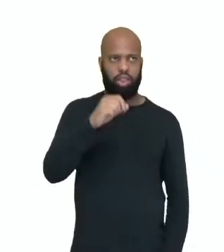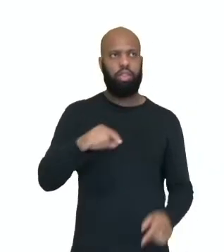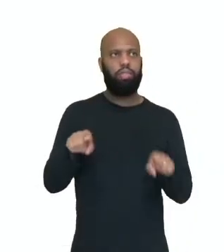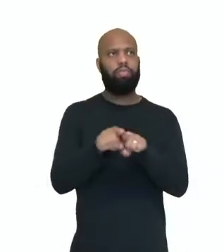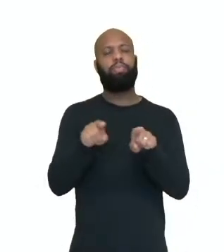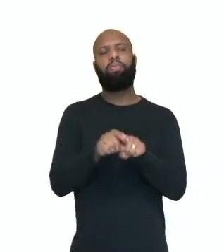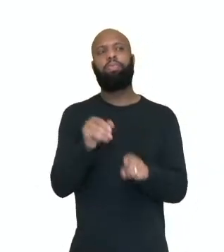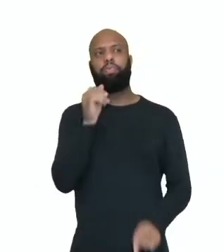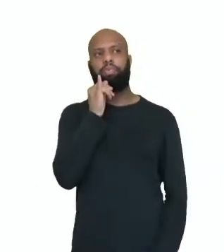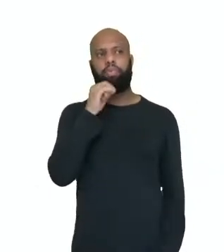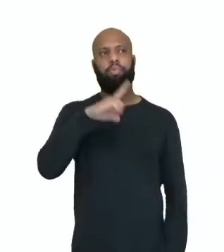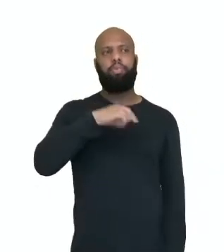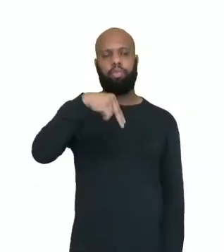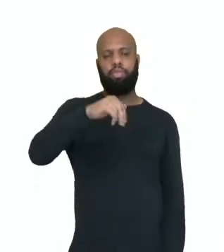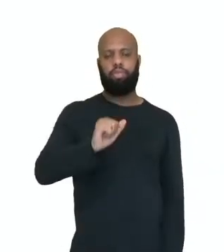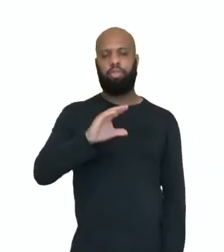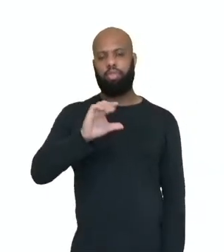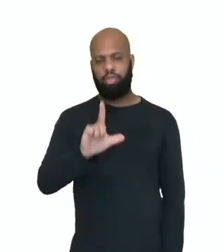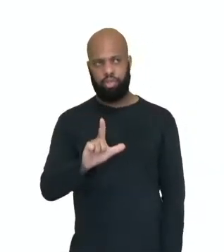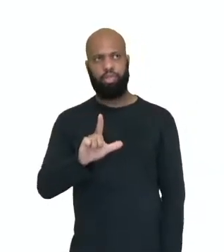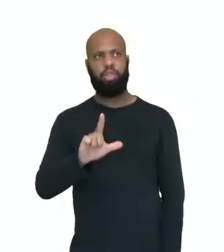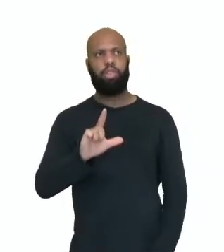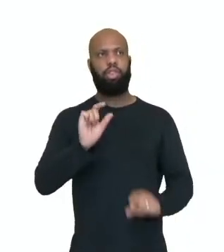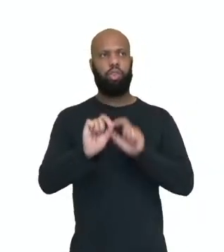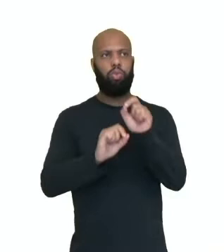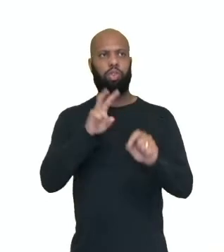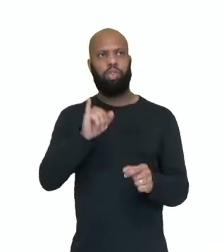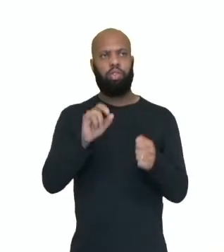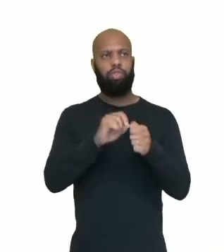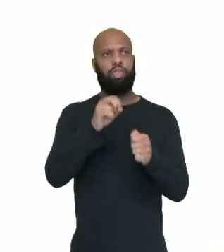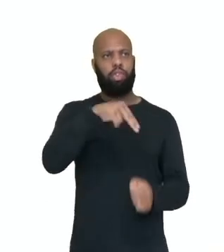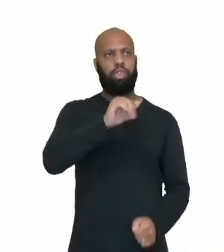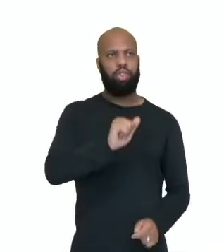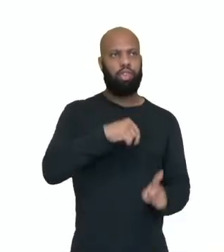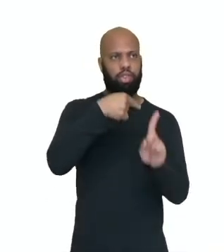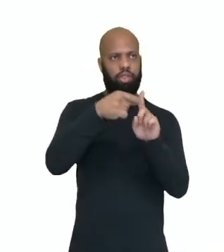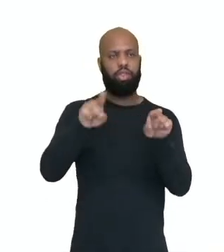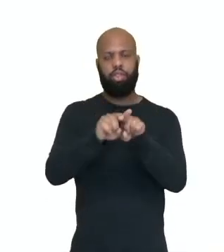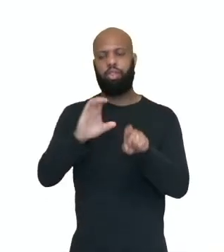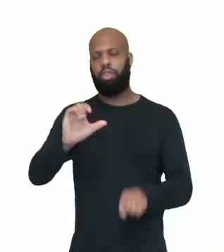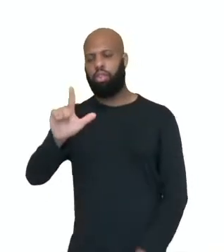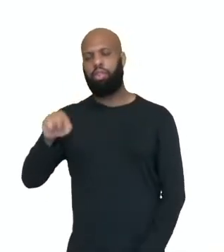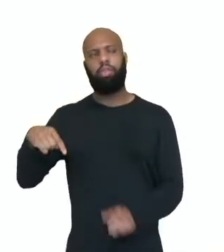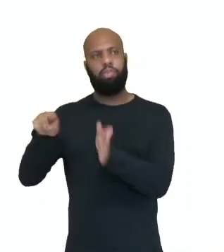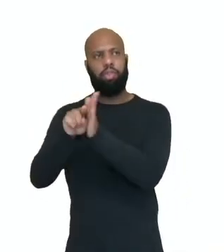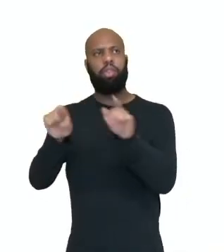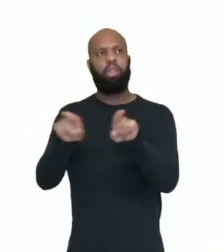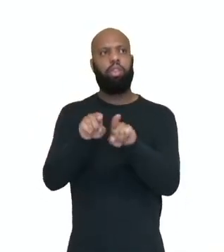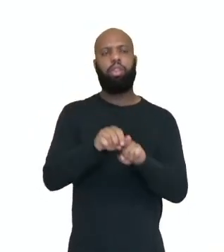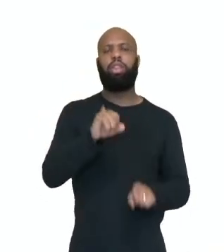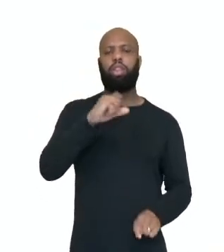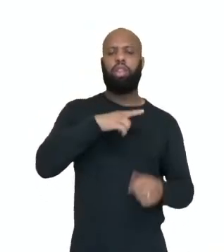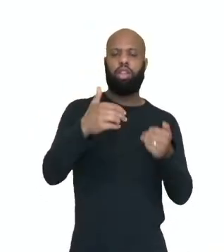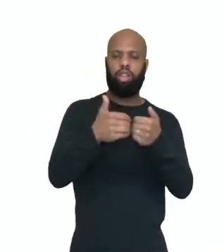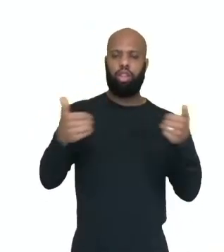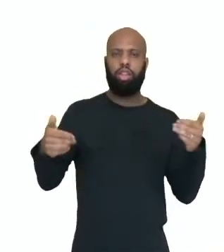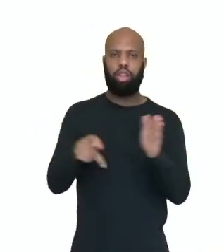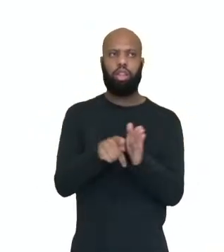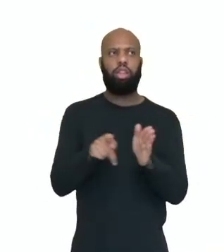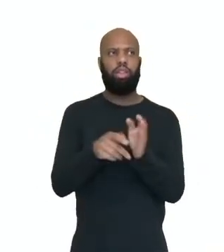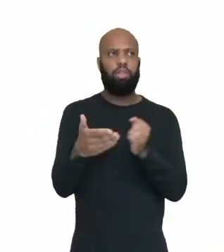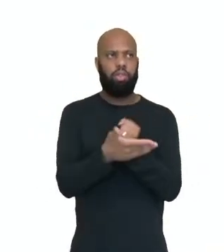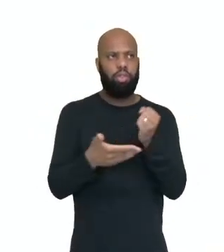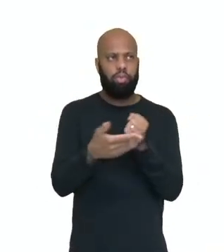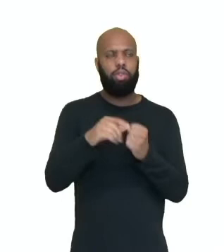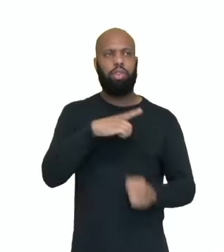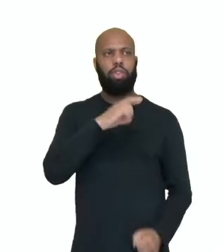aí, por exemplo, a gente pode usar o NaCl tendo a produção de Na+ e Cl-, ou se for a dissociação de uma base, a